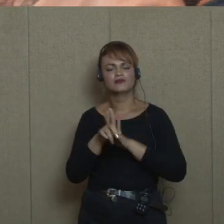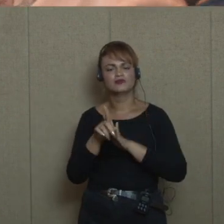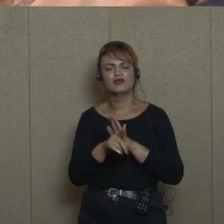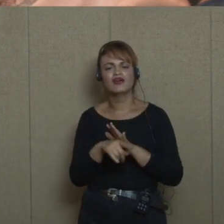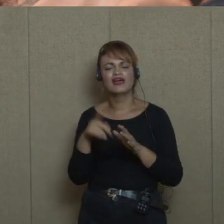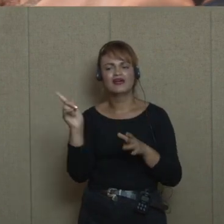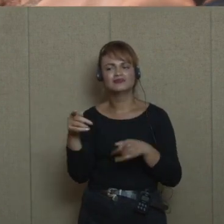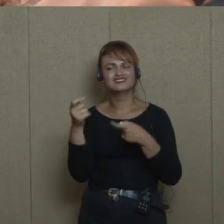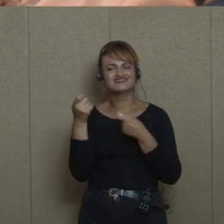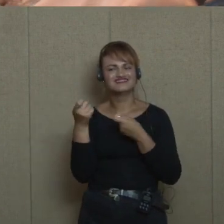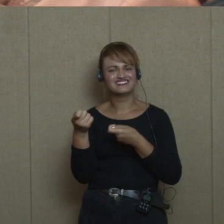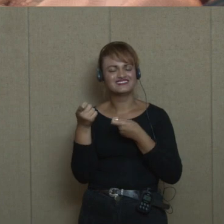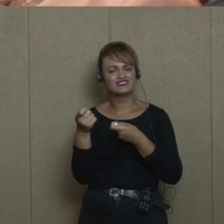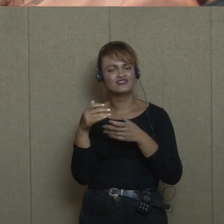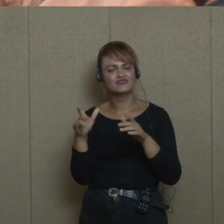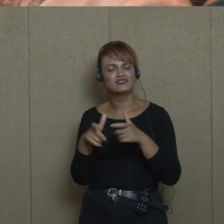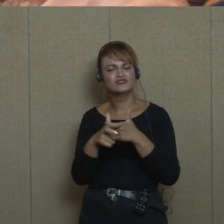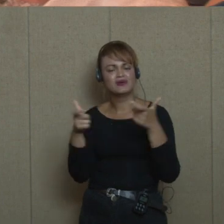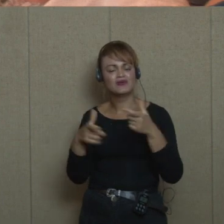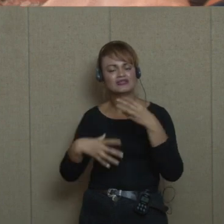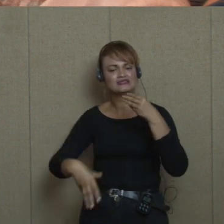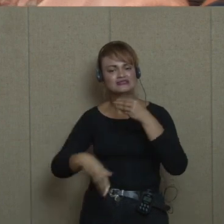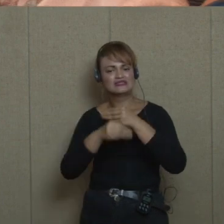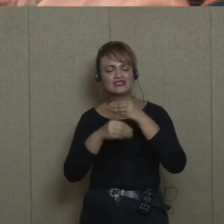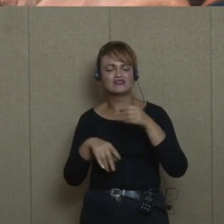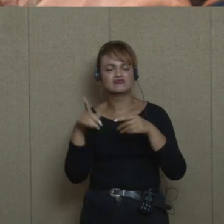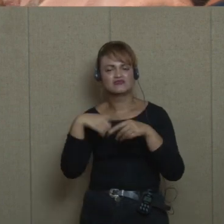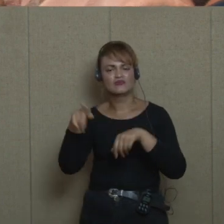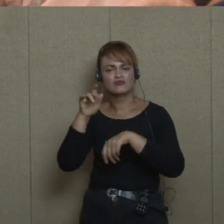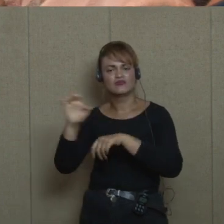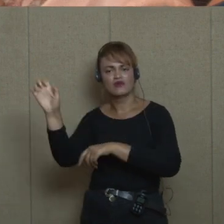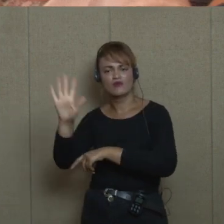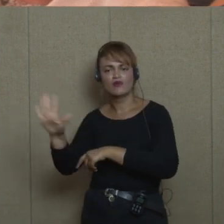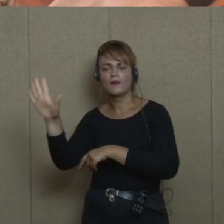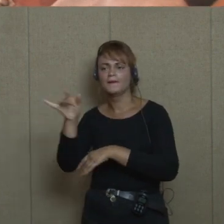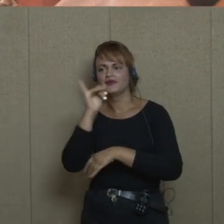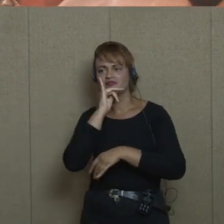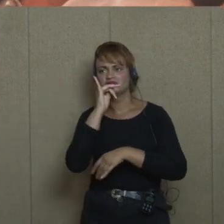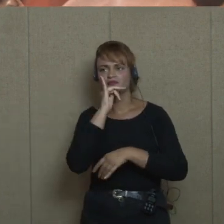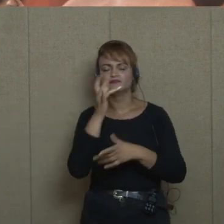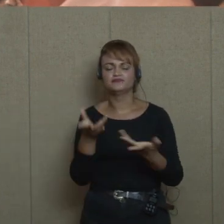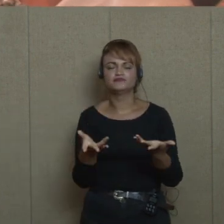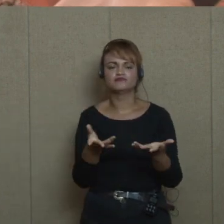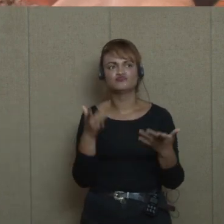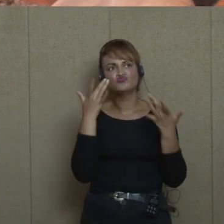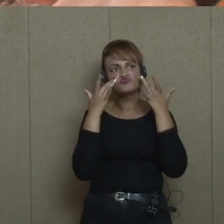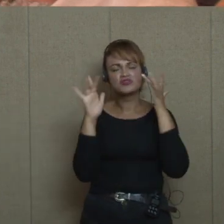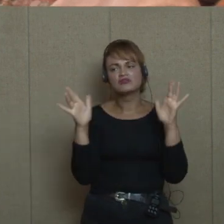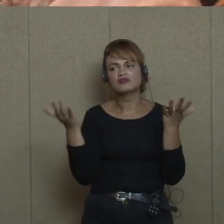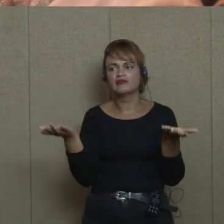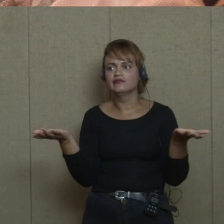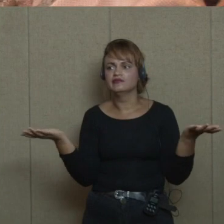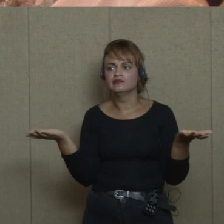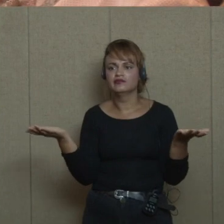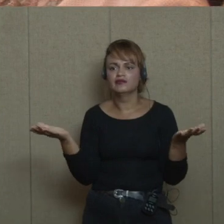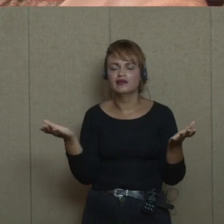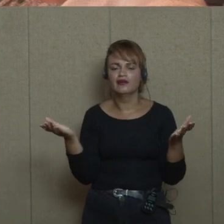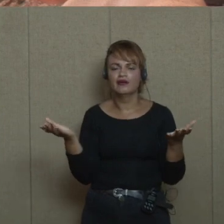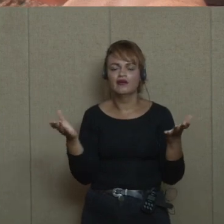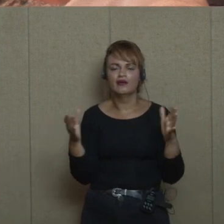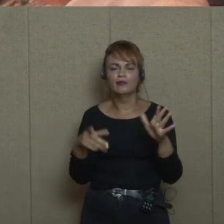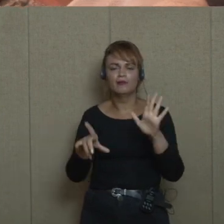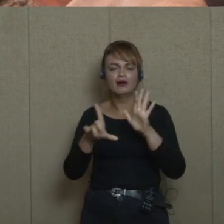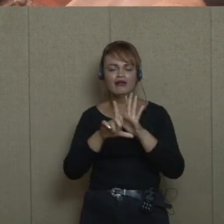uma tentativa de maior integração na Europa, como, por exemplo, não sei, talvez uma constituição